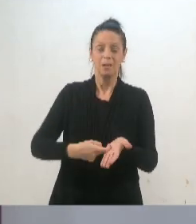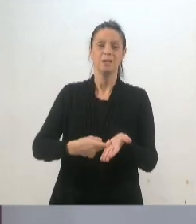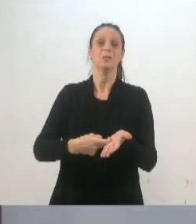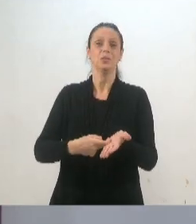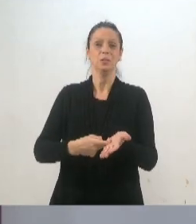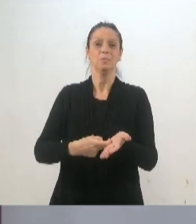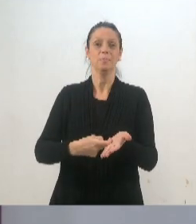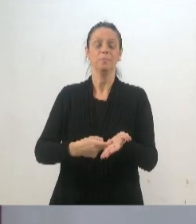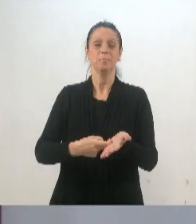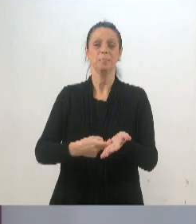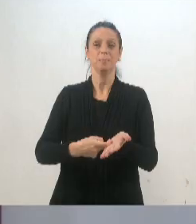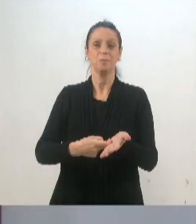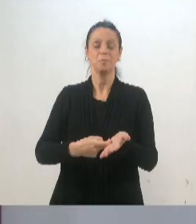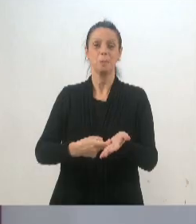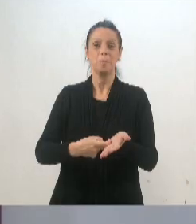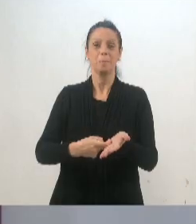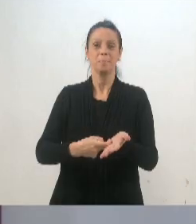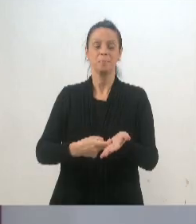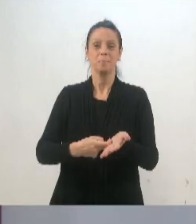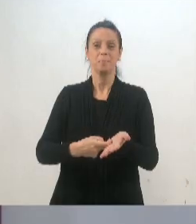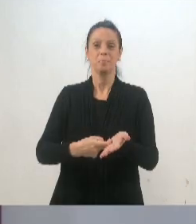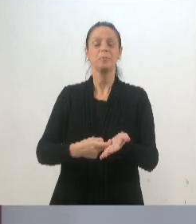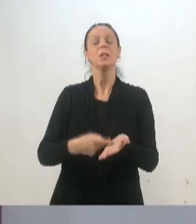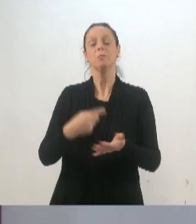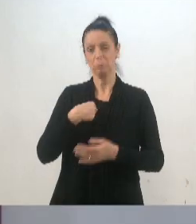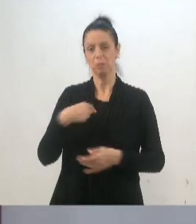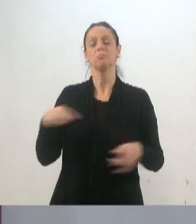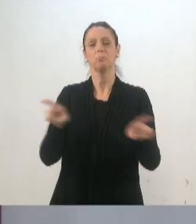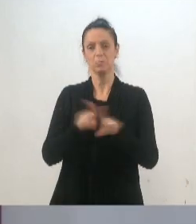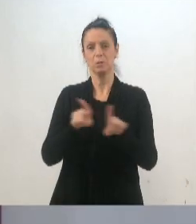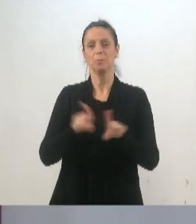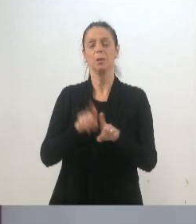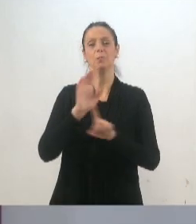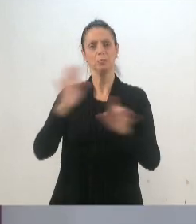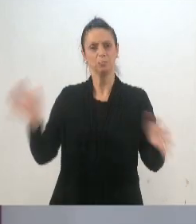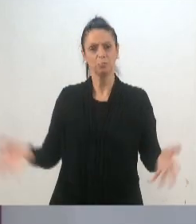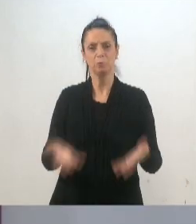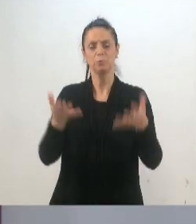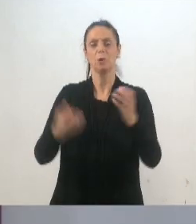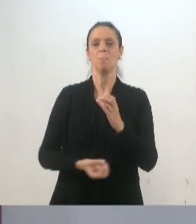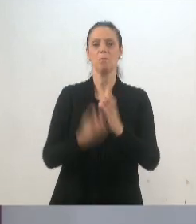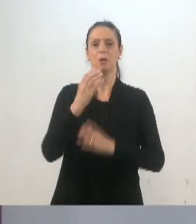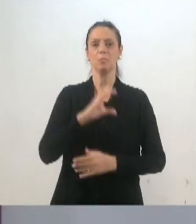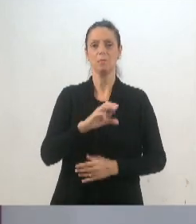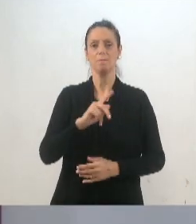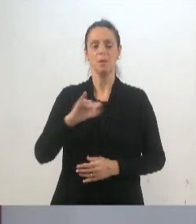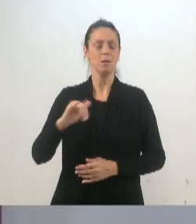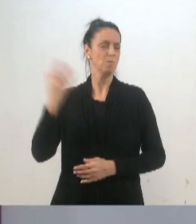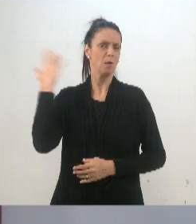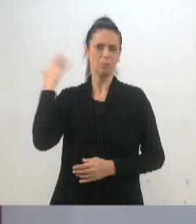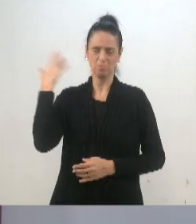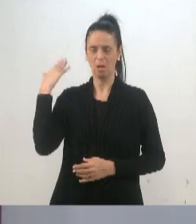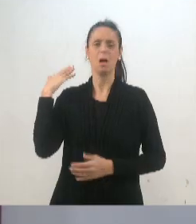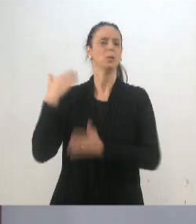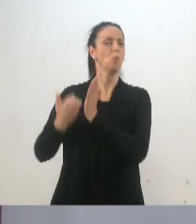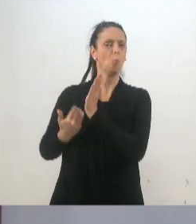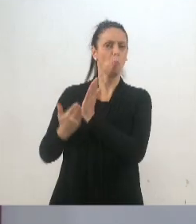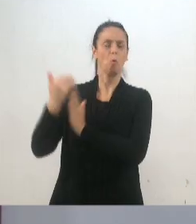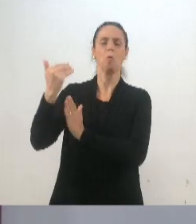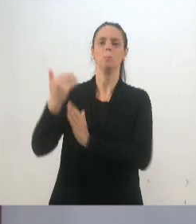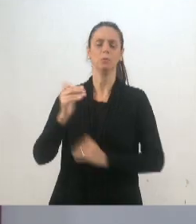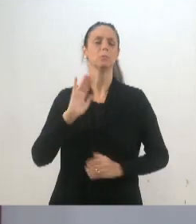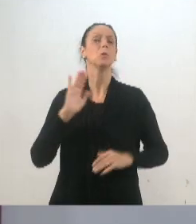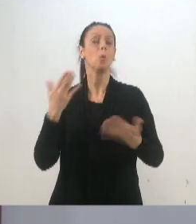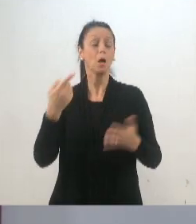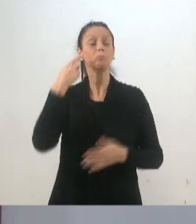dos serviços. E eu fui também um incentivador dessa CPI desde o seu início, né, quando eu tive o